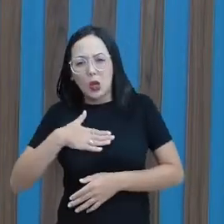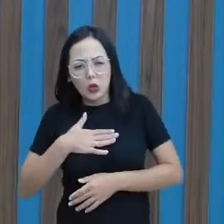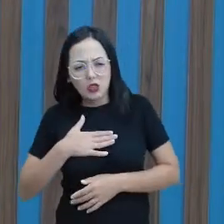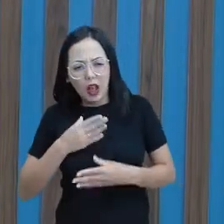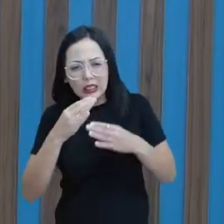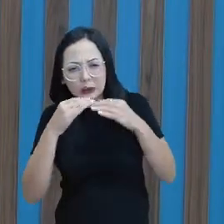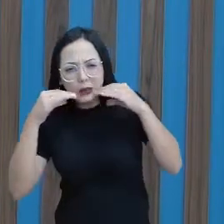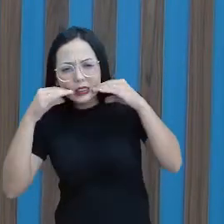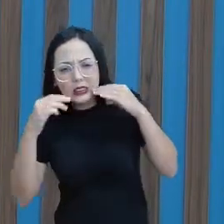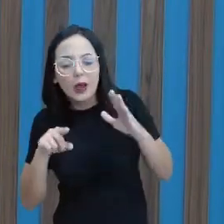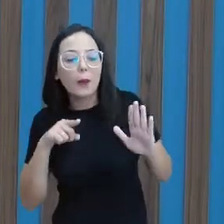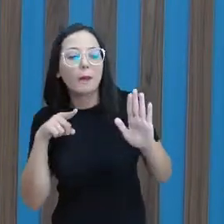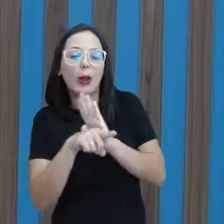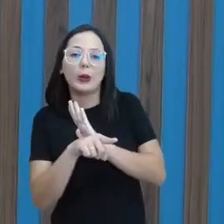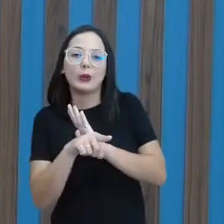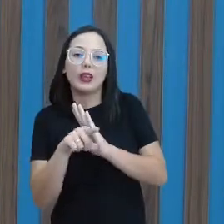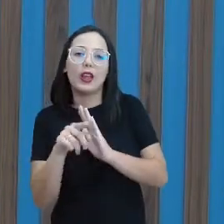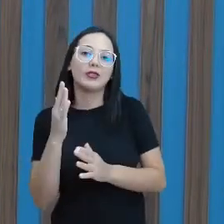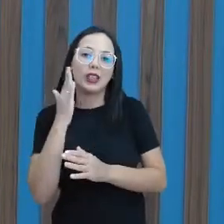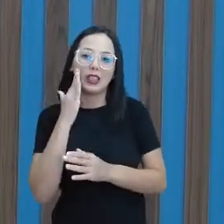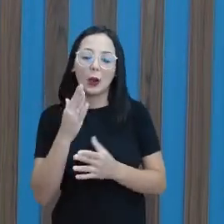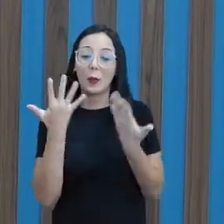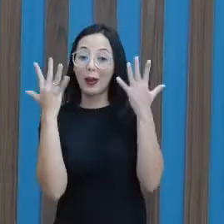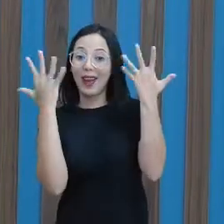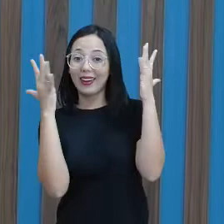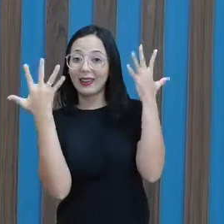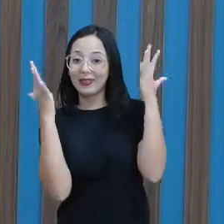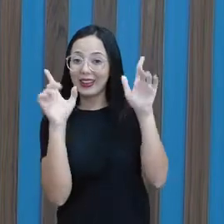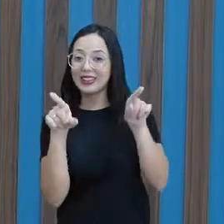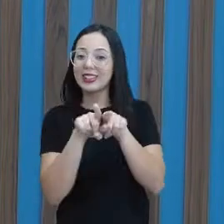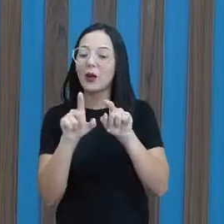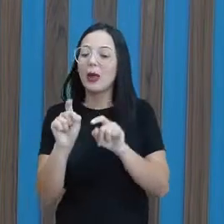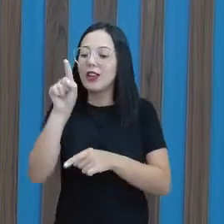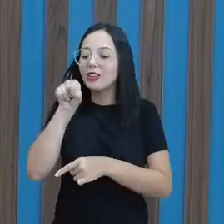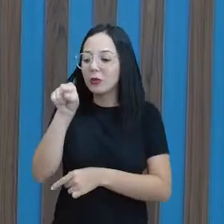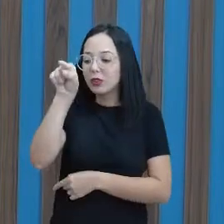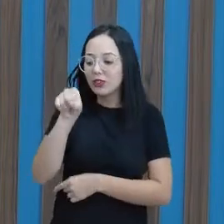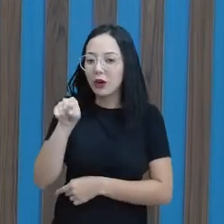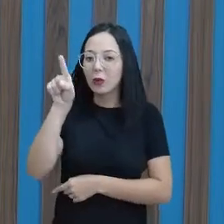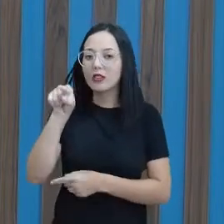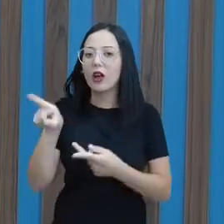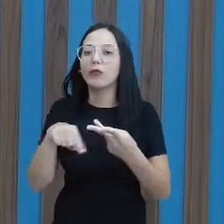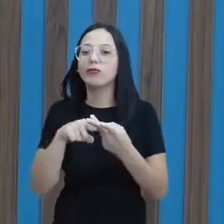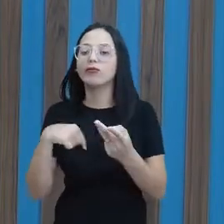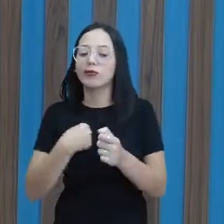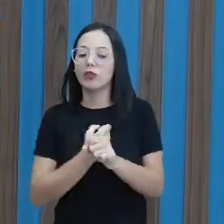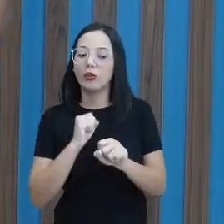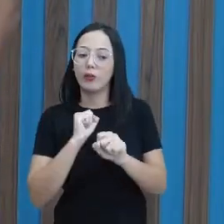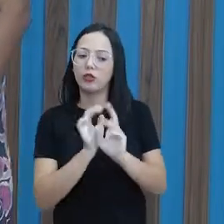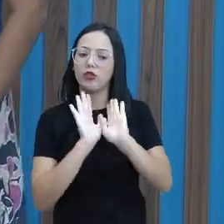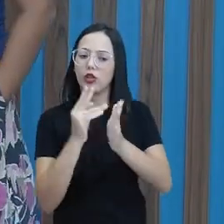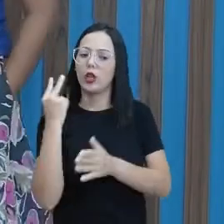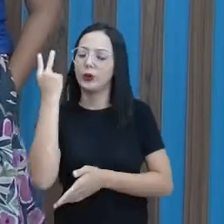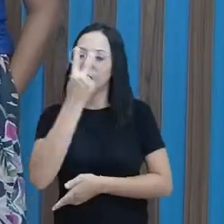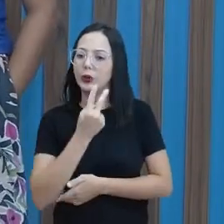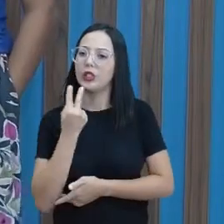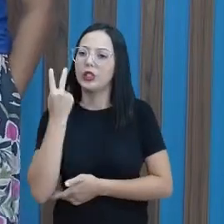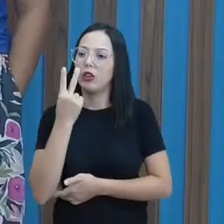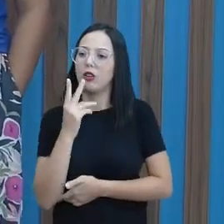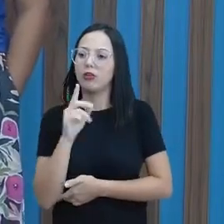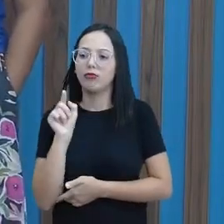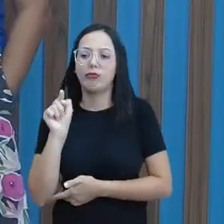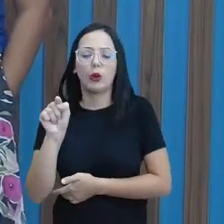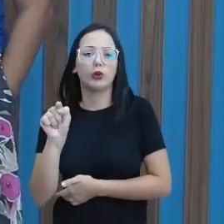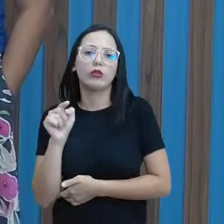melancia? Aqui é um indicativo de pergunta. Muitos parabéns, você vai dar uma exclamação. Estamos esperando por você há 2 horas. Aqui eu não